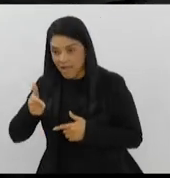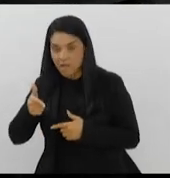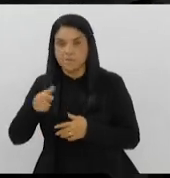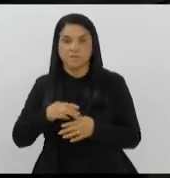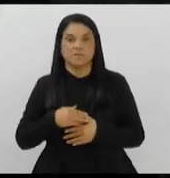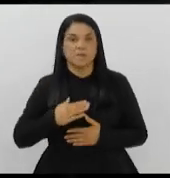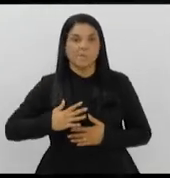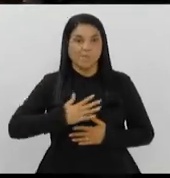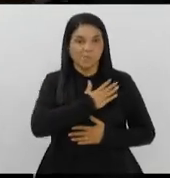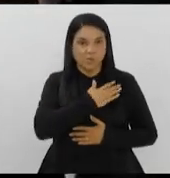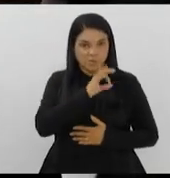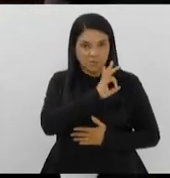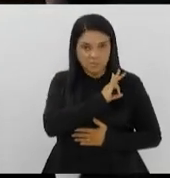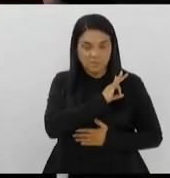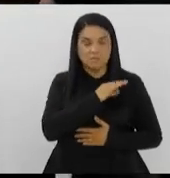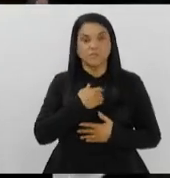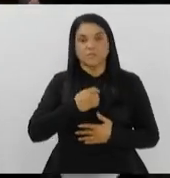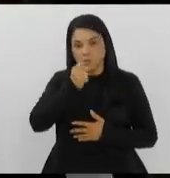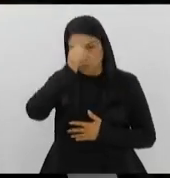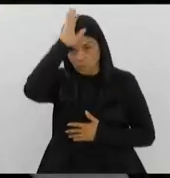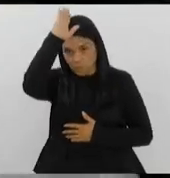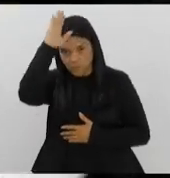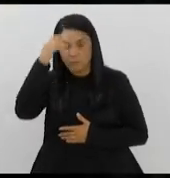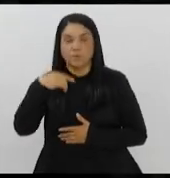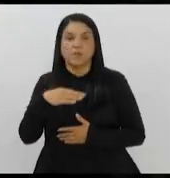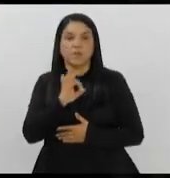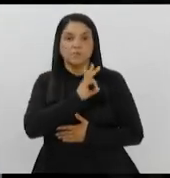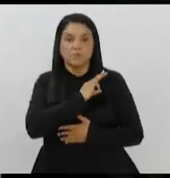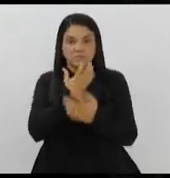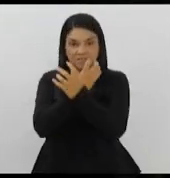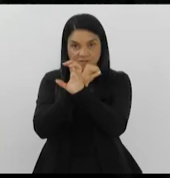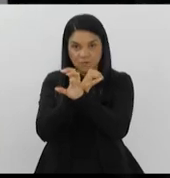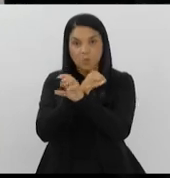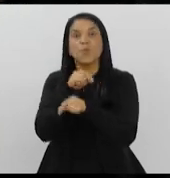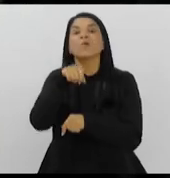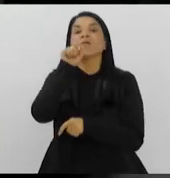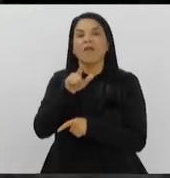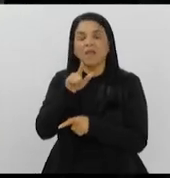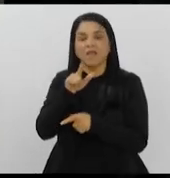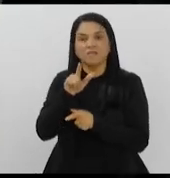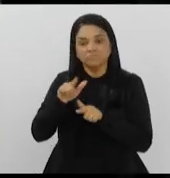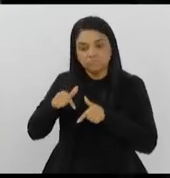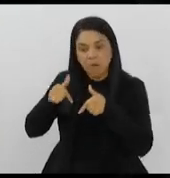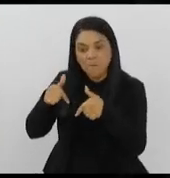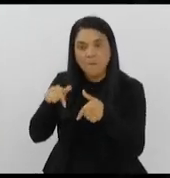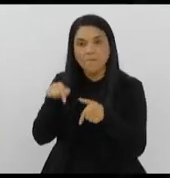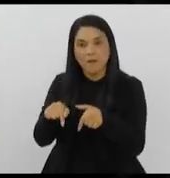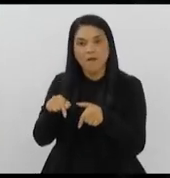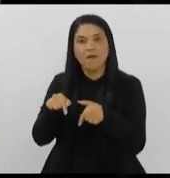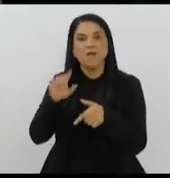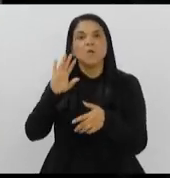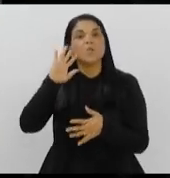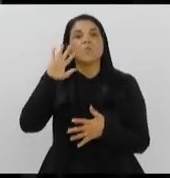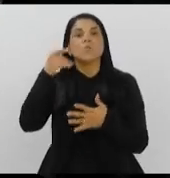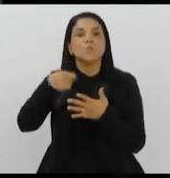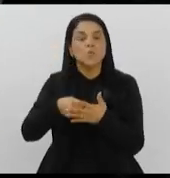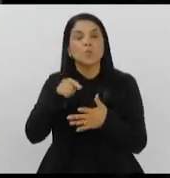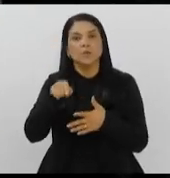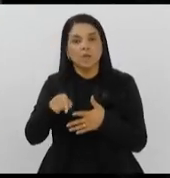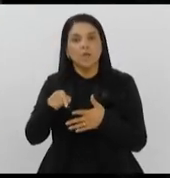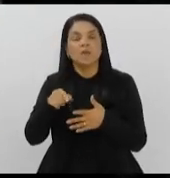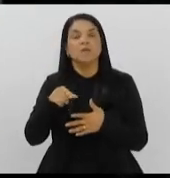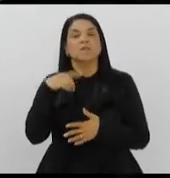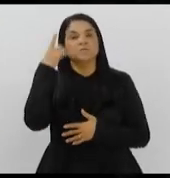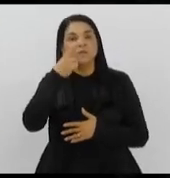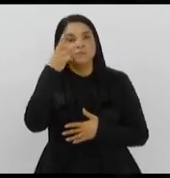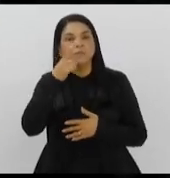Corpo de Bombeiros, da Polícia Penal e da Polícia Civil, são os deputados estaduais. Que fim vai ser dado à aquisição de material bélico é o